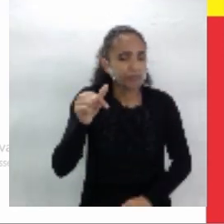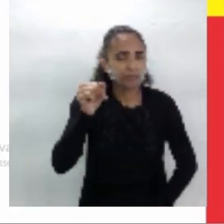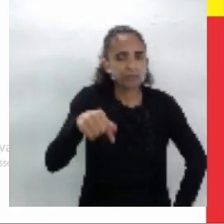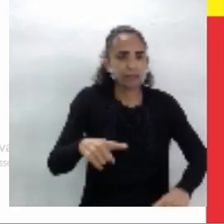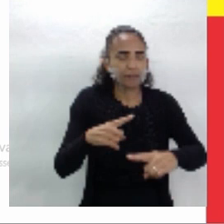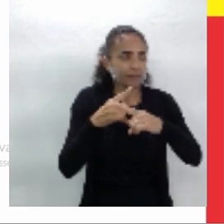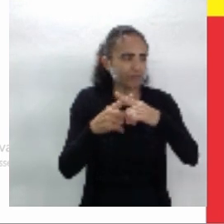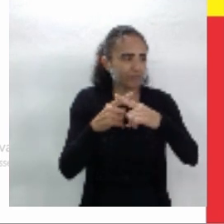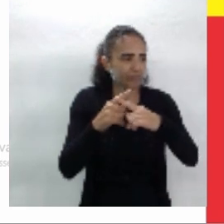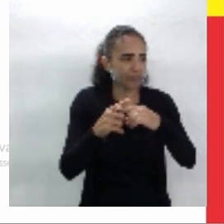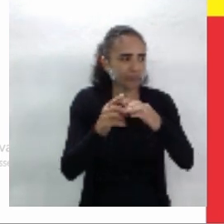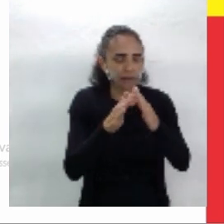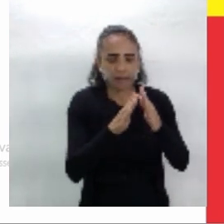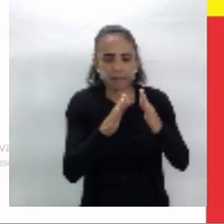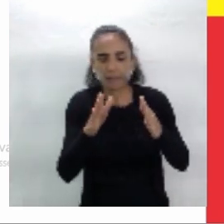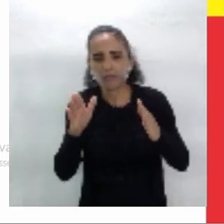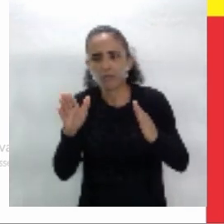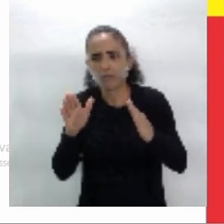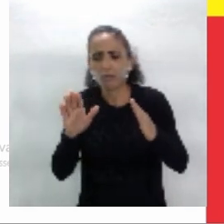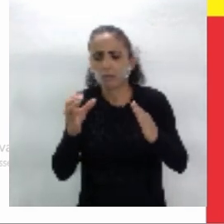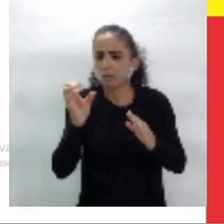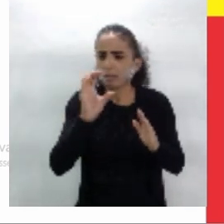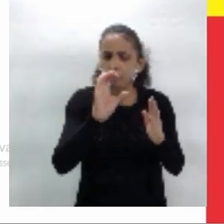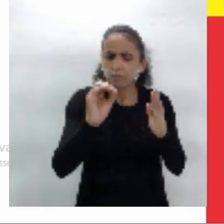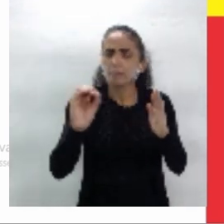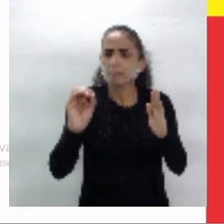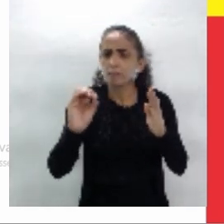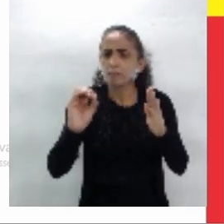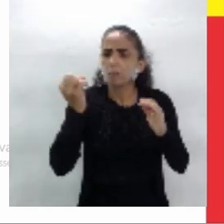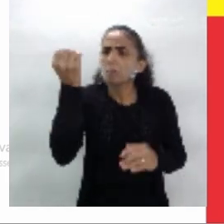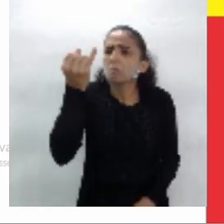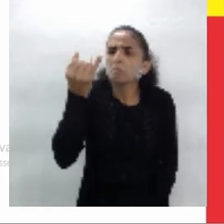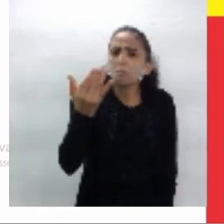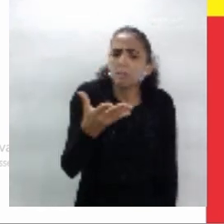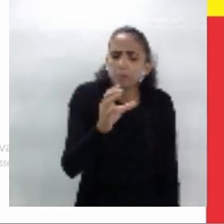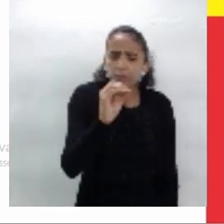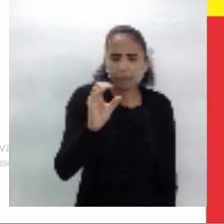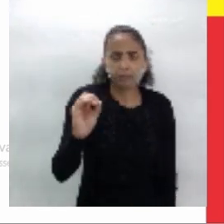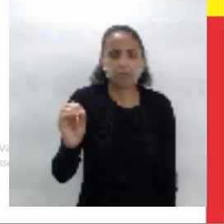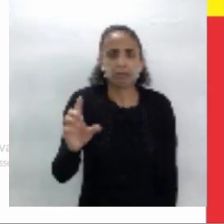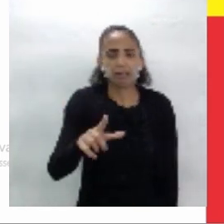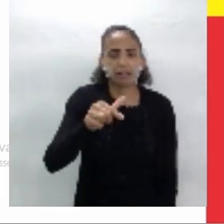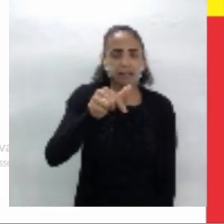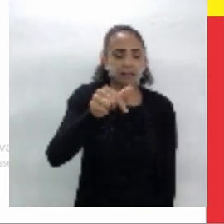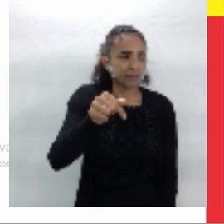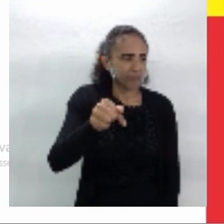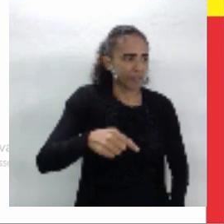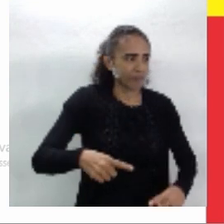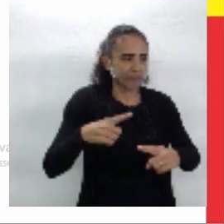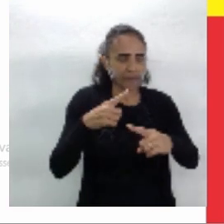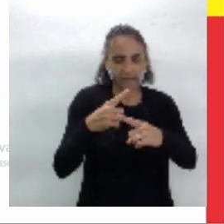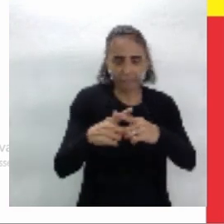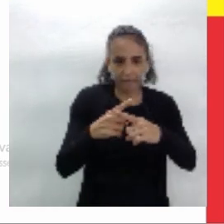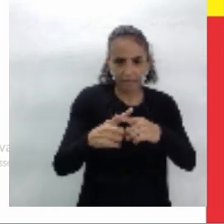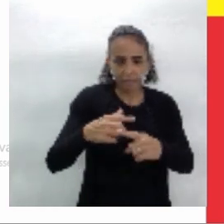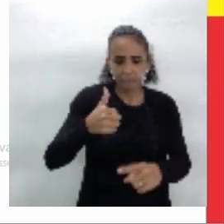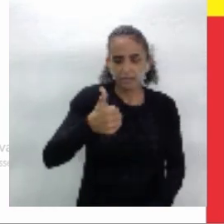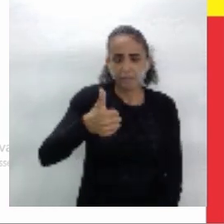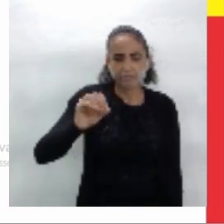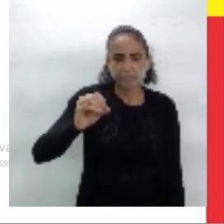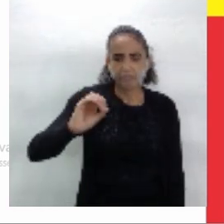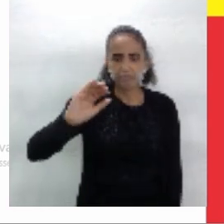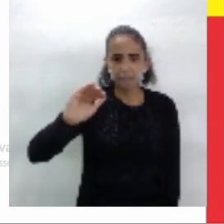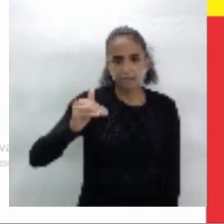esse número. Quantos zeros tem nesse número? Então fica 7 vezes 10 elevado à